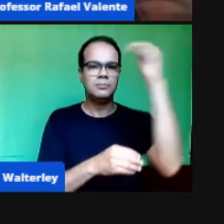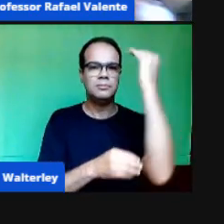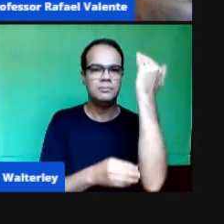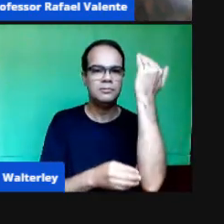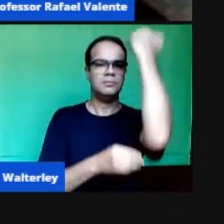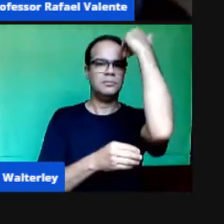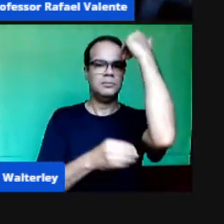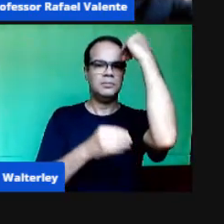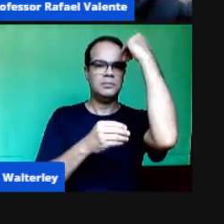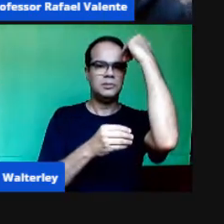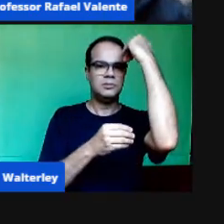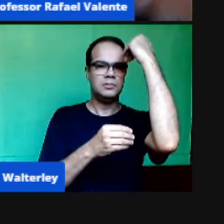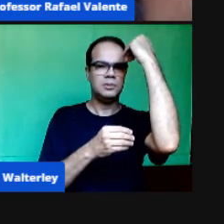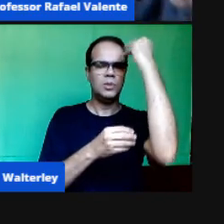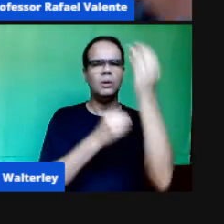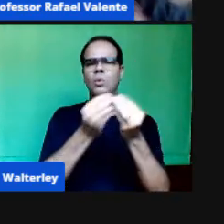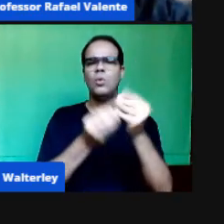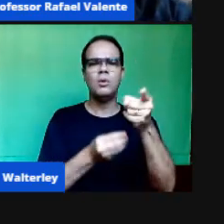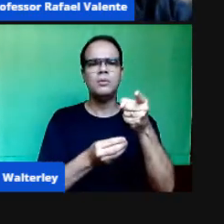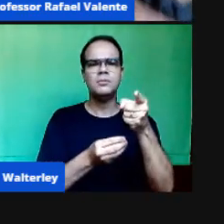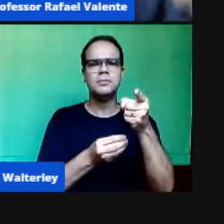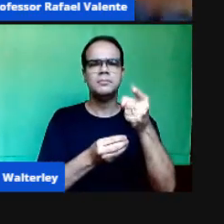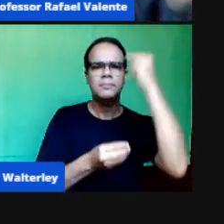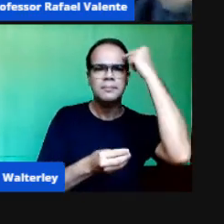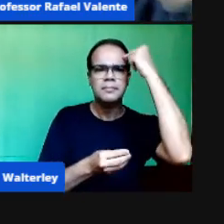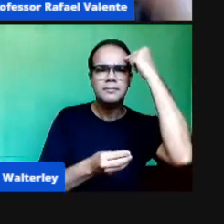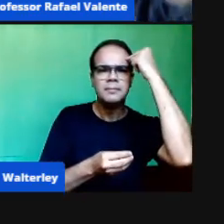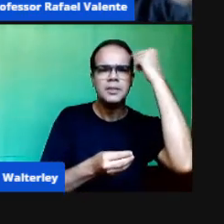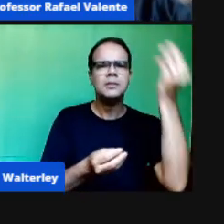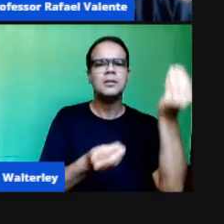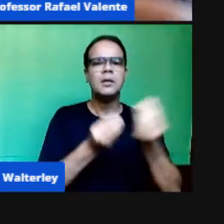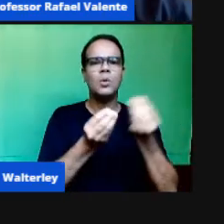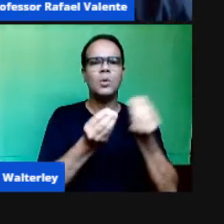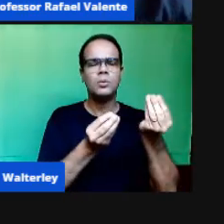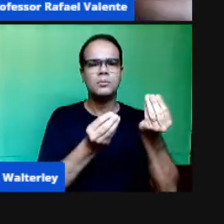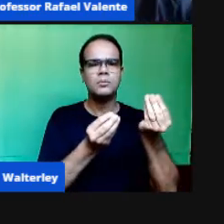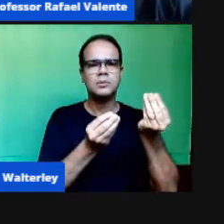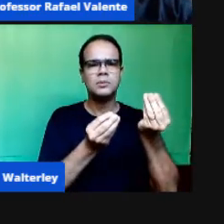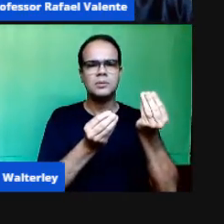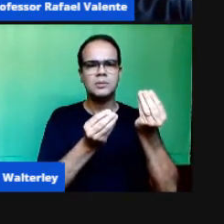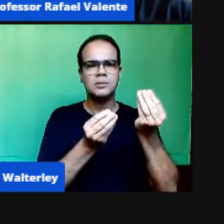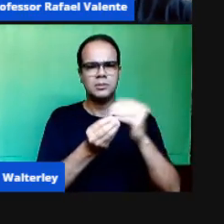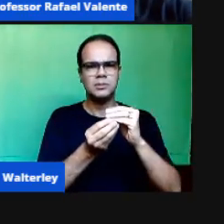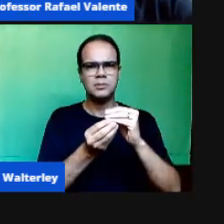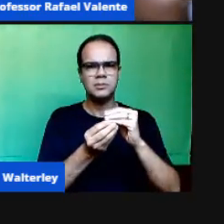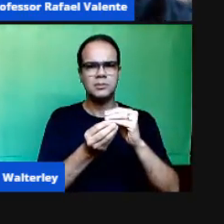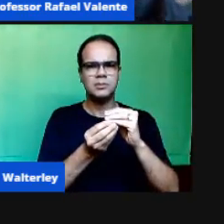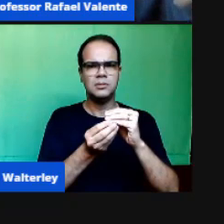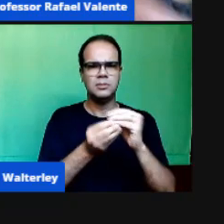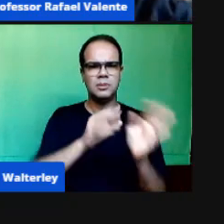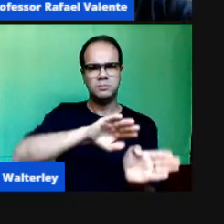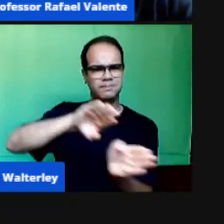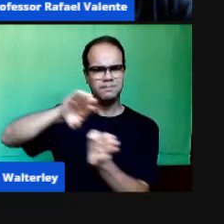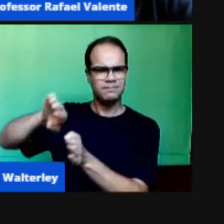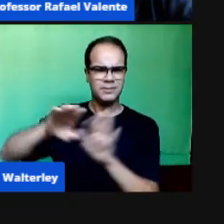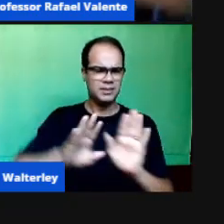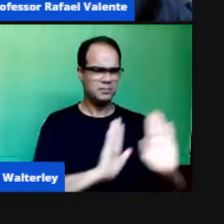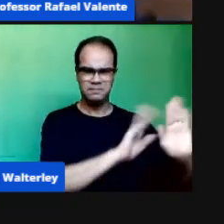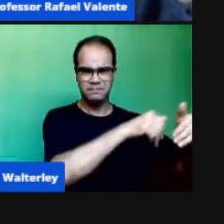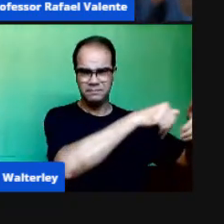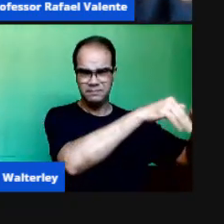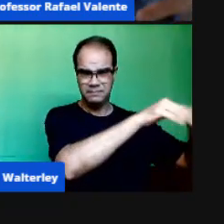Né? Parando aí para pensar, tirando um pouco essa questão externa, né? Hoje em dia, ainda mais